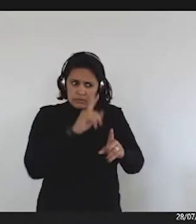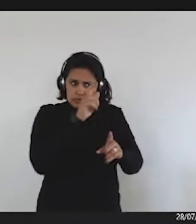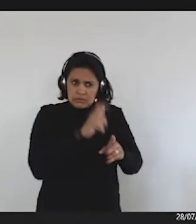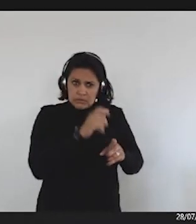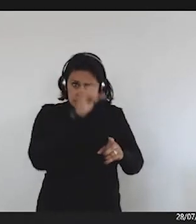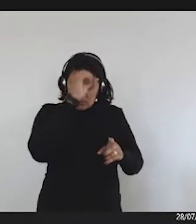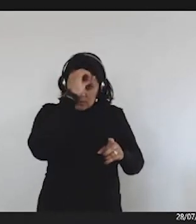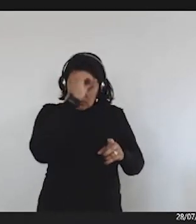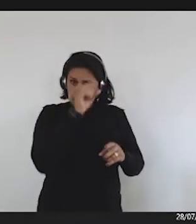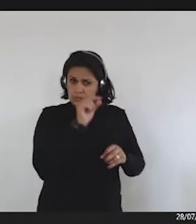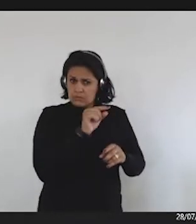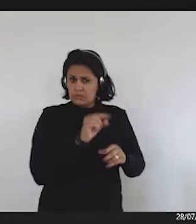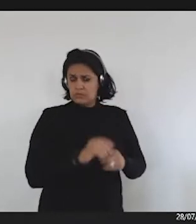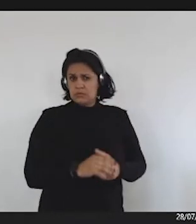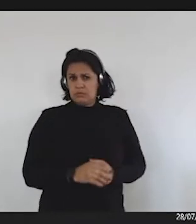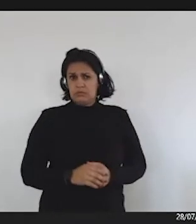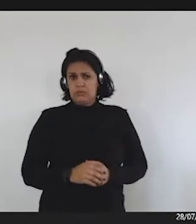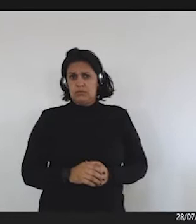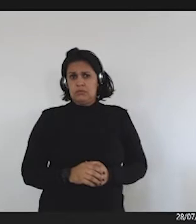reputações enterradas,